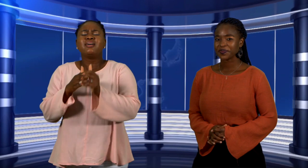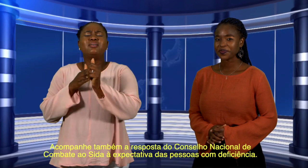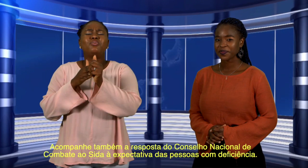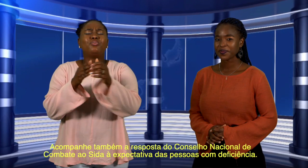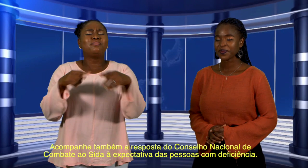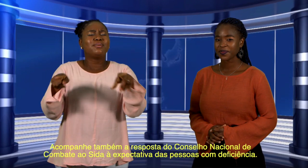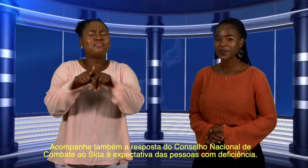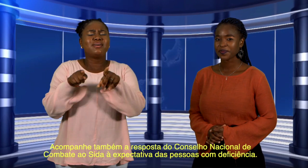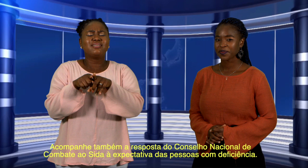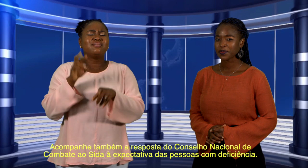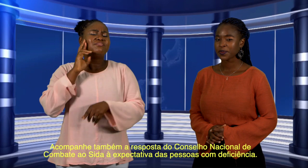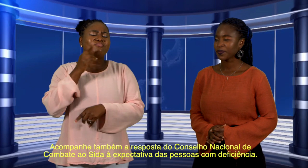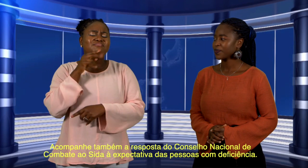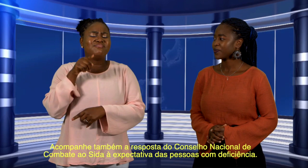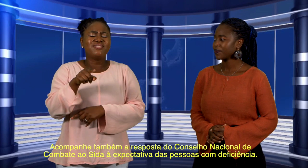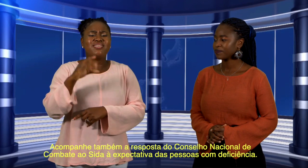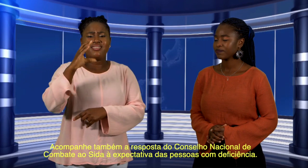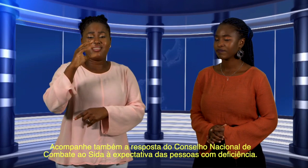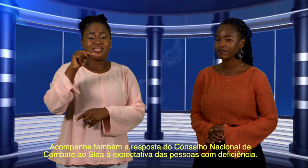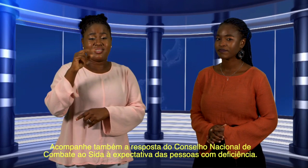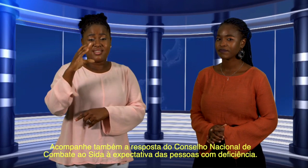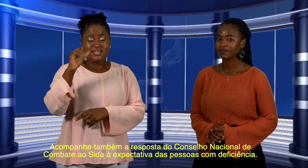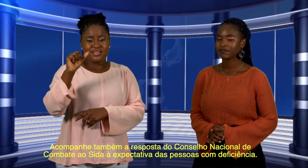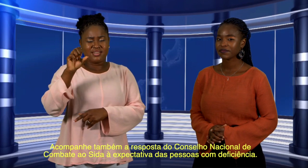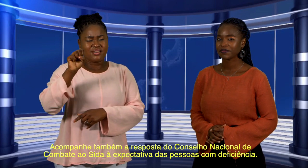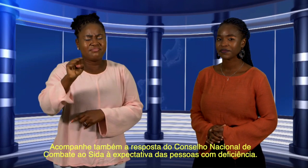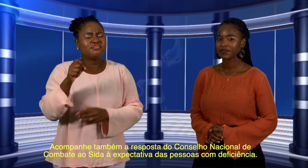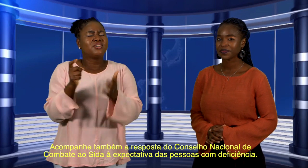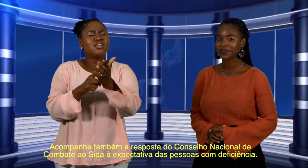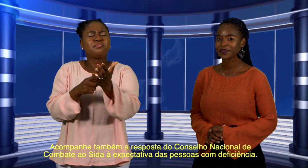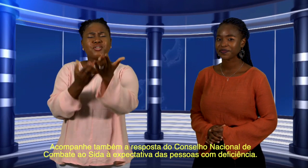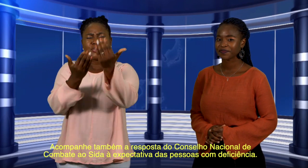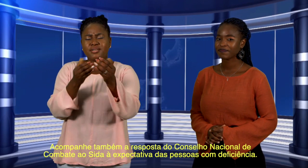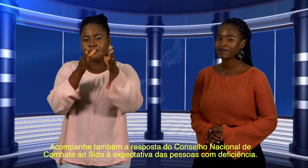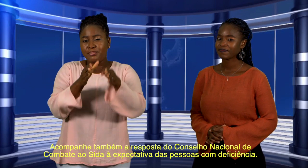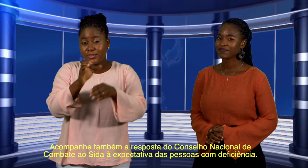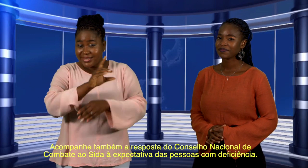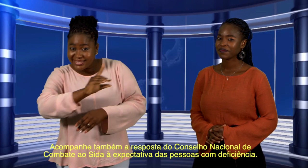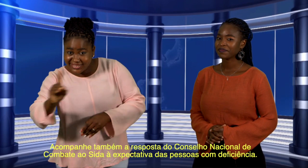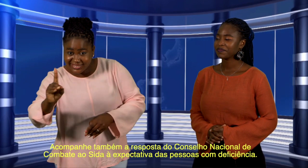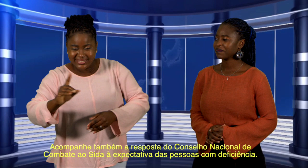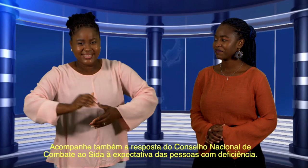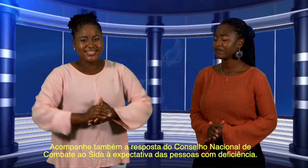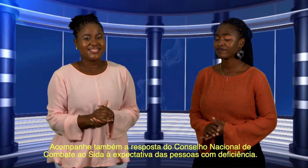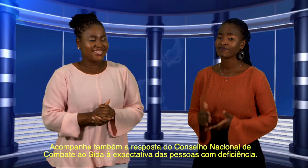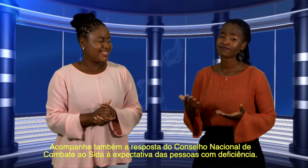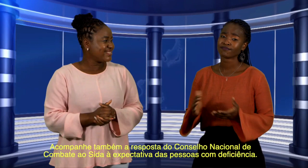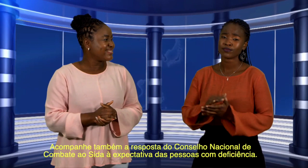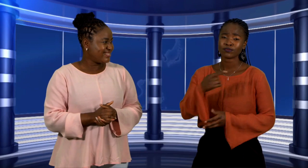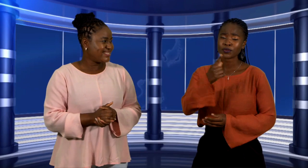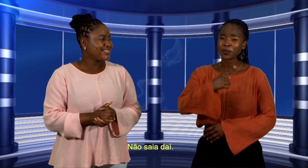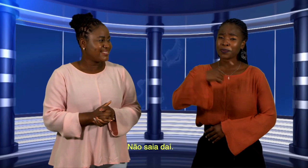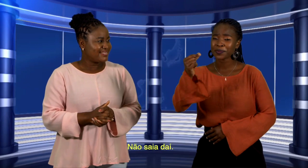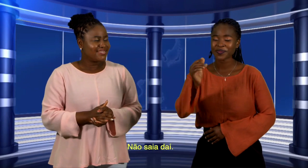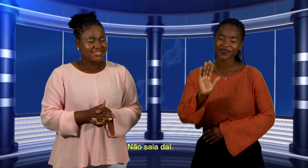2020-2025. Acompanhe também a resposta do Conselho Nacional de Combate ao SIDA à expectativa das pessoas com